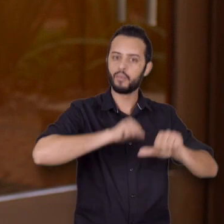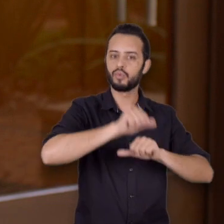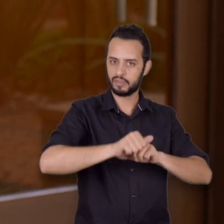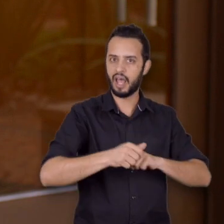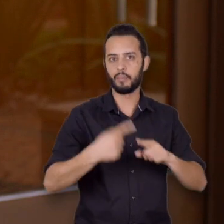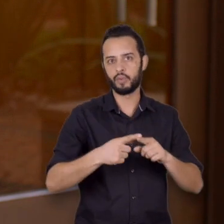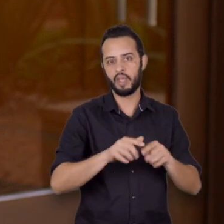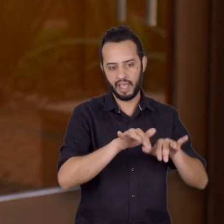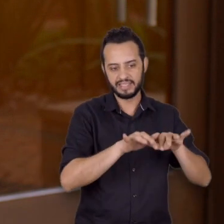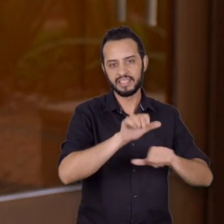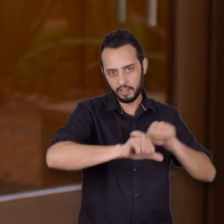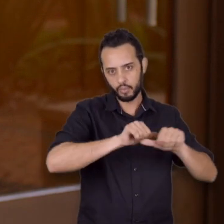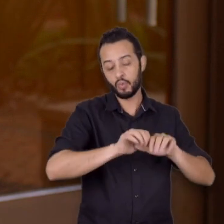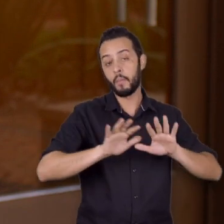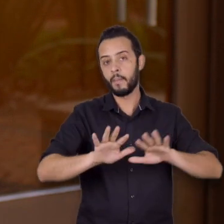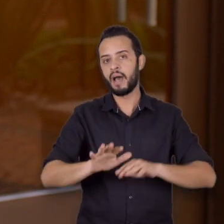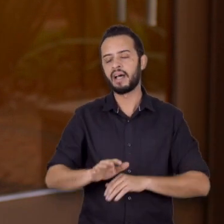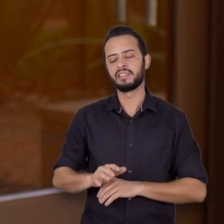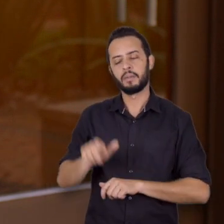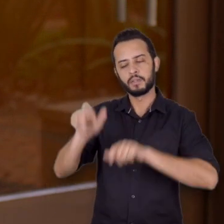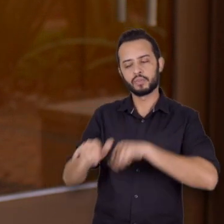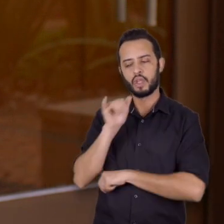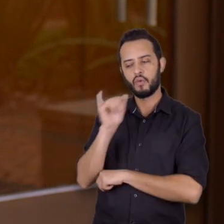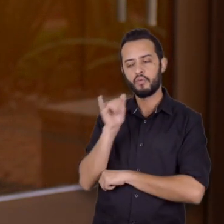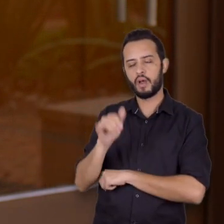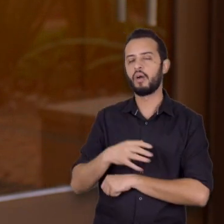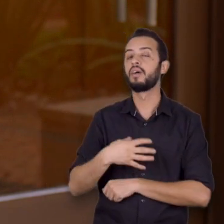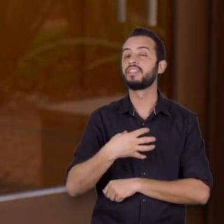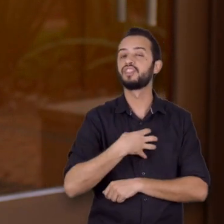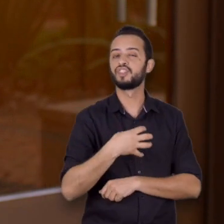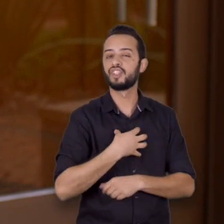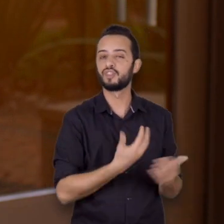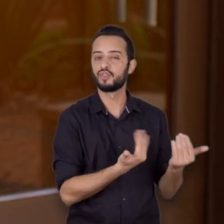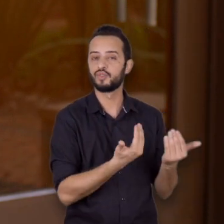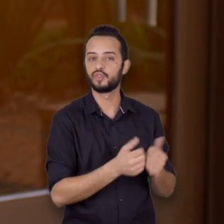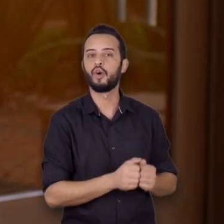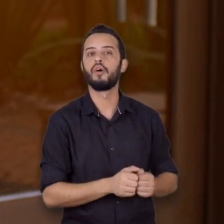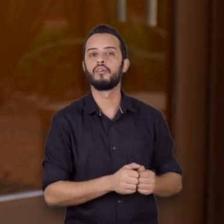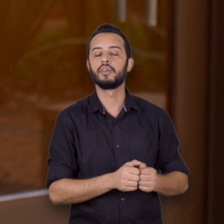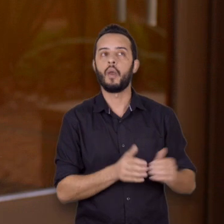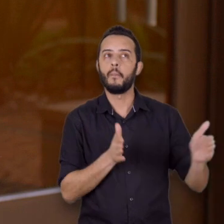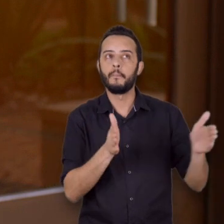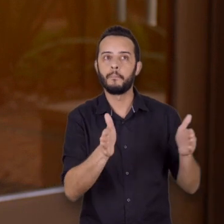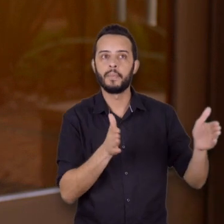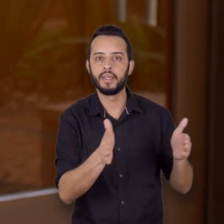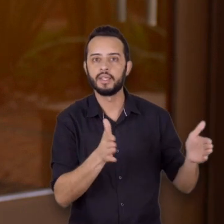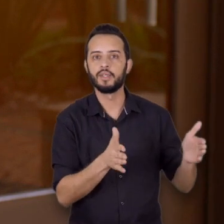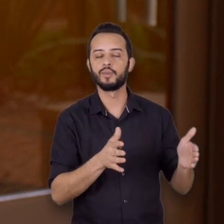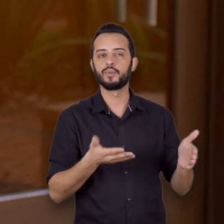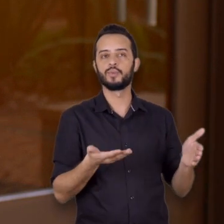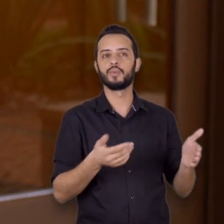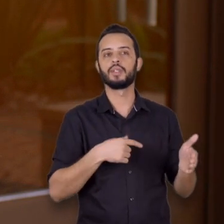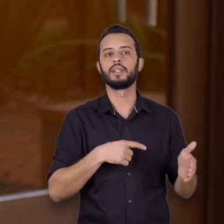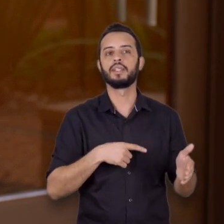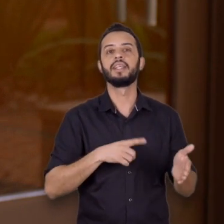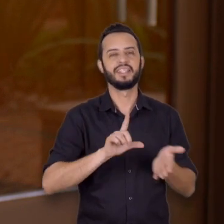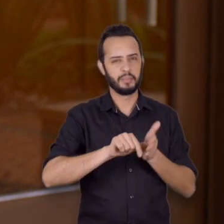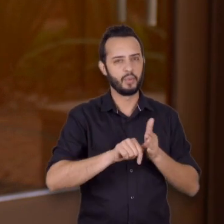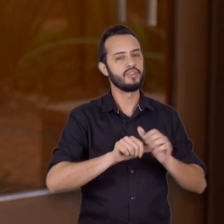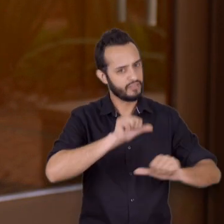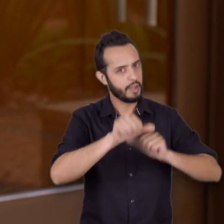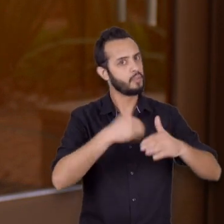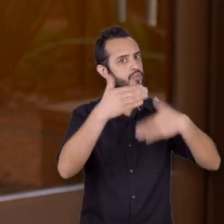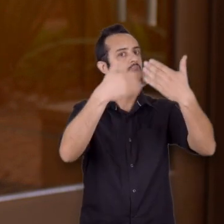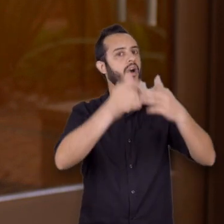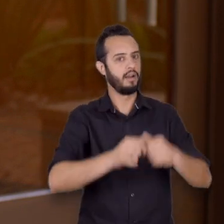causa da escrita. Mas eu dizia para as pessoas, o internetês é uma fase, é um quebra-galho, porque a coisa vai avançar muito